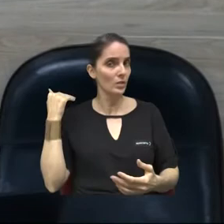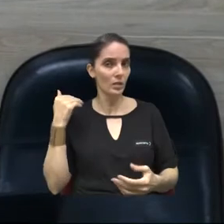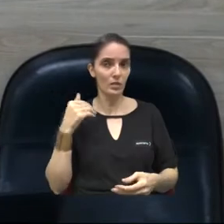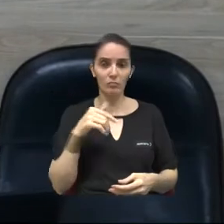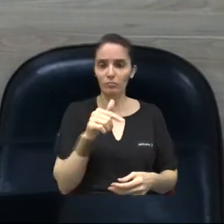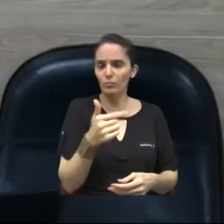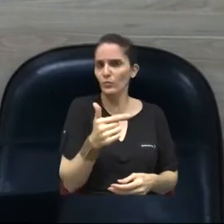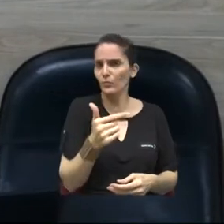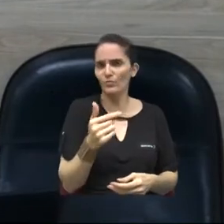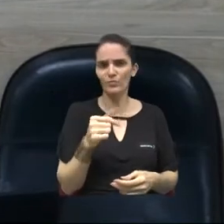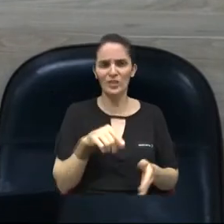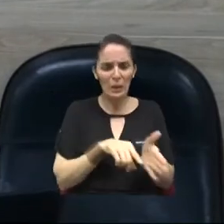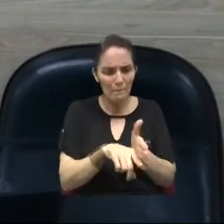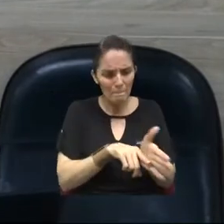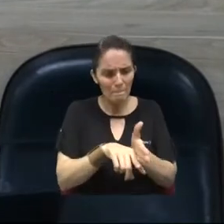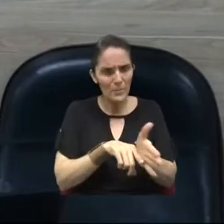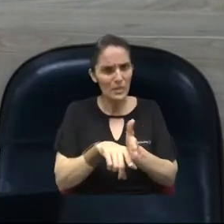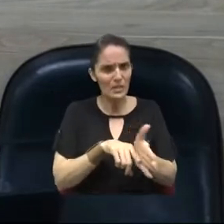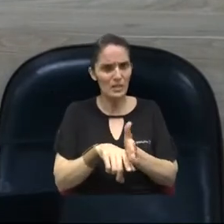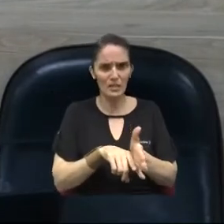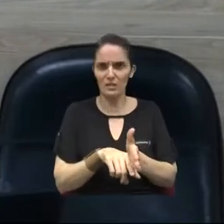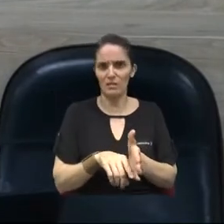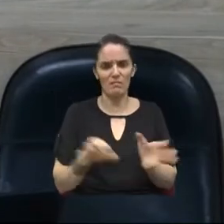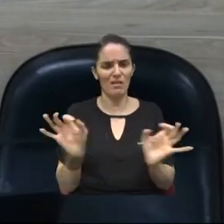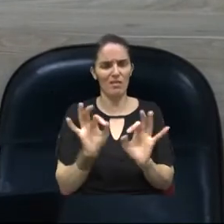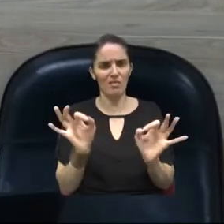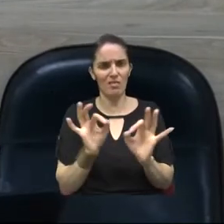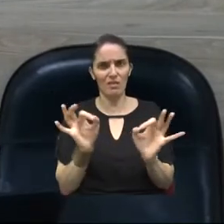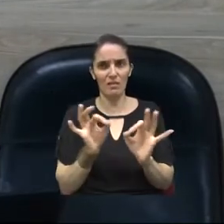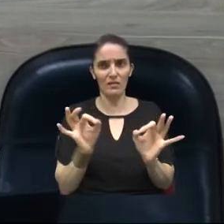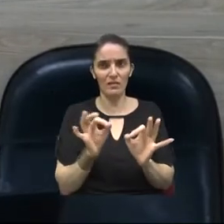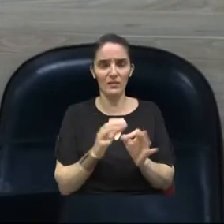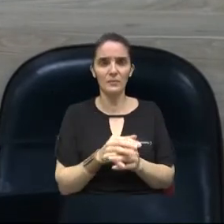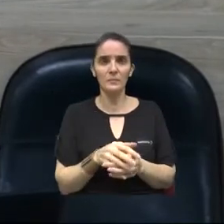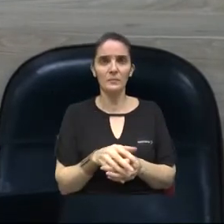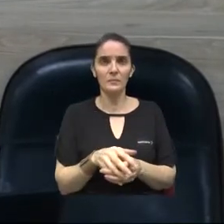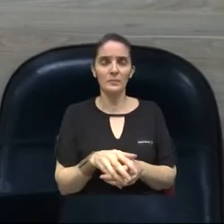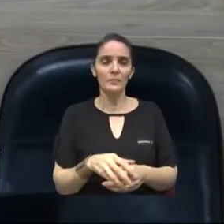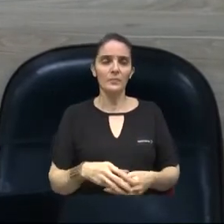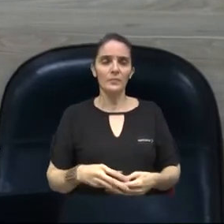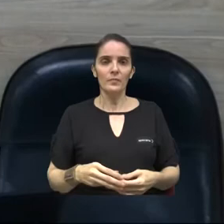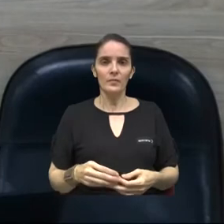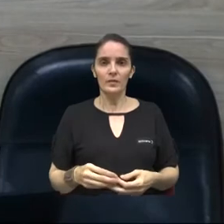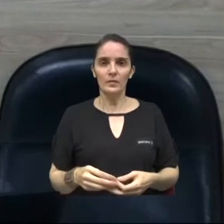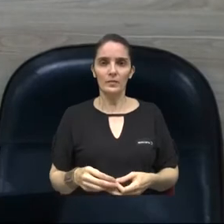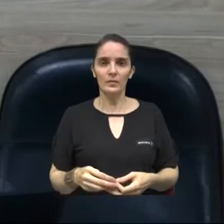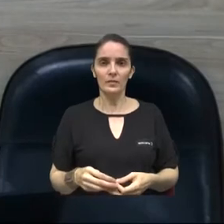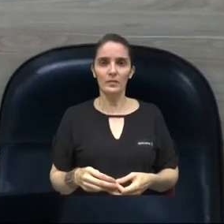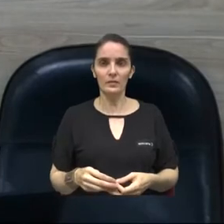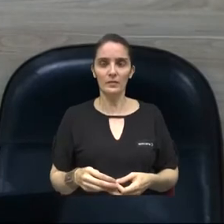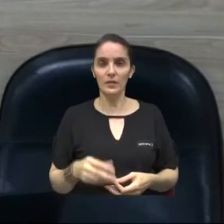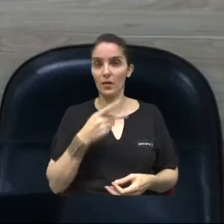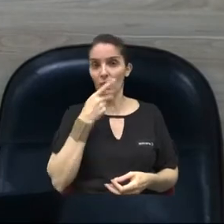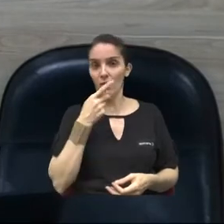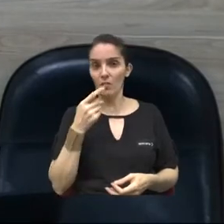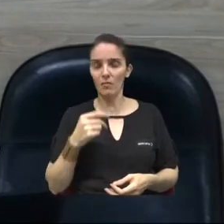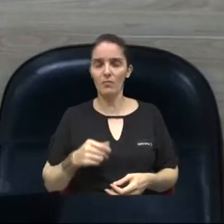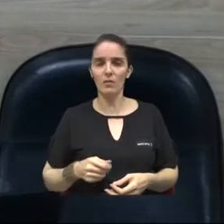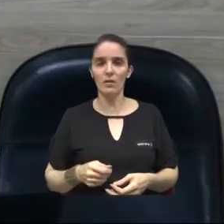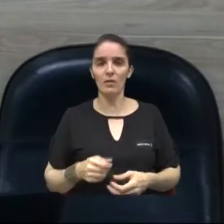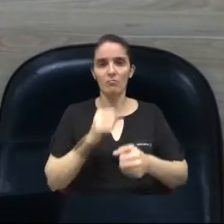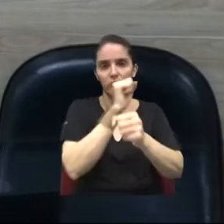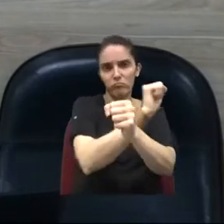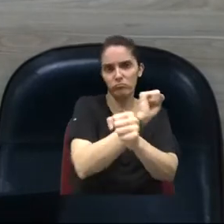tantos estudos, né, a nível de Brasil, do mesmo jeito que a senhora citou, da parte do judô, do jiu-jitsu ou